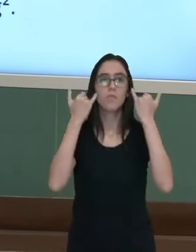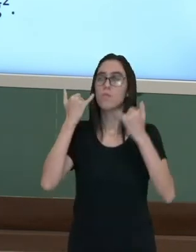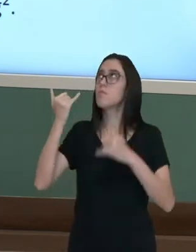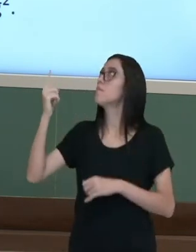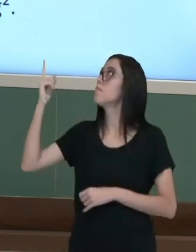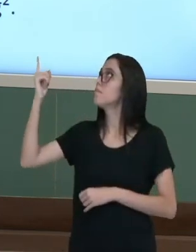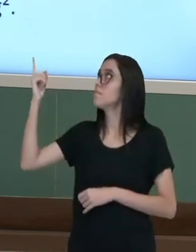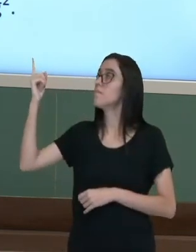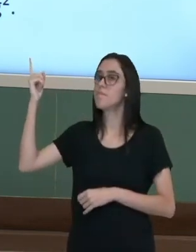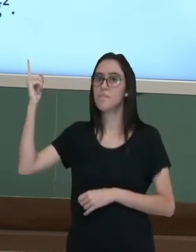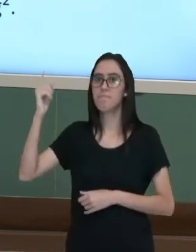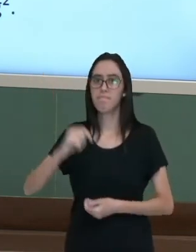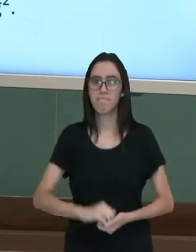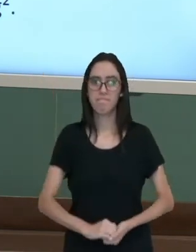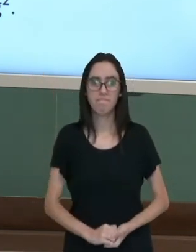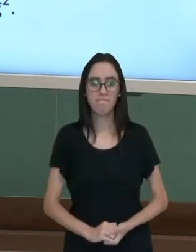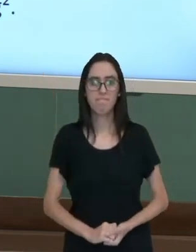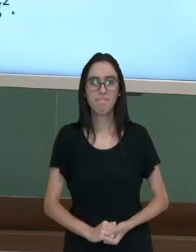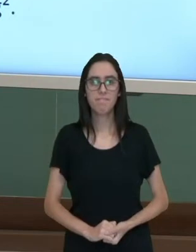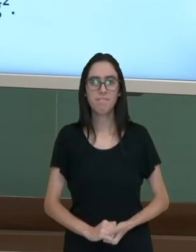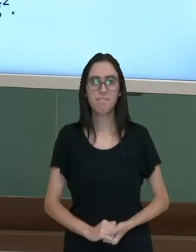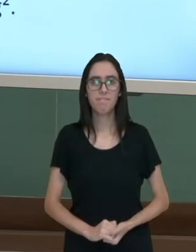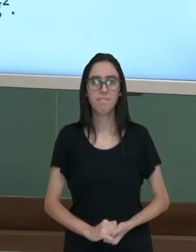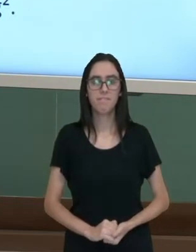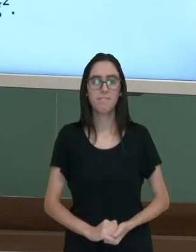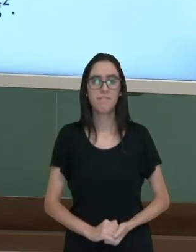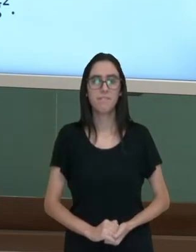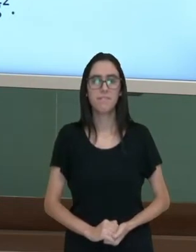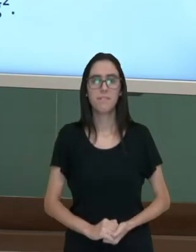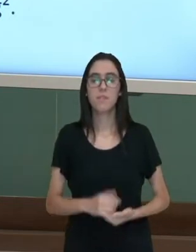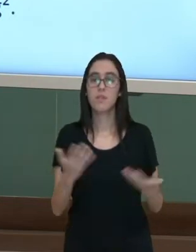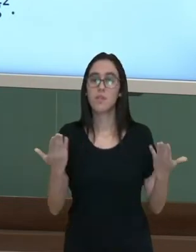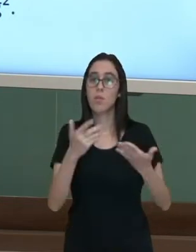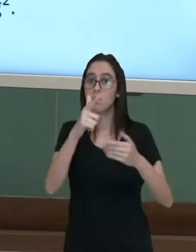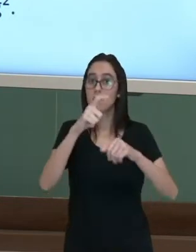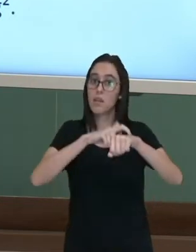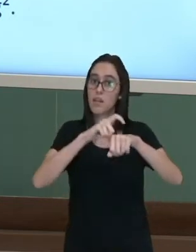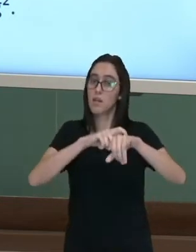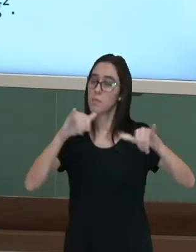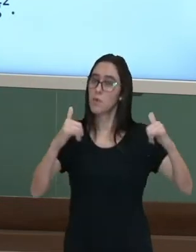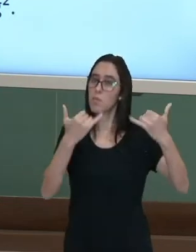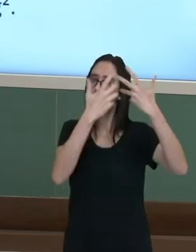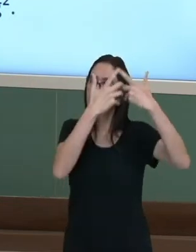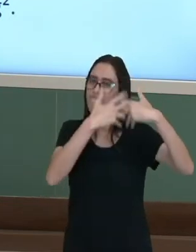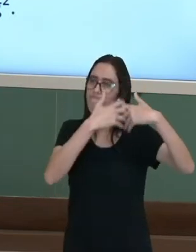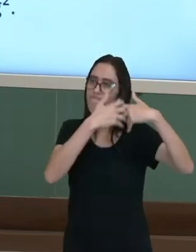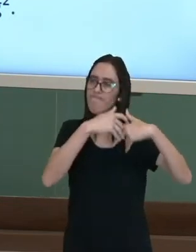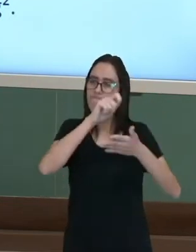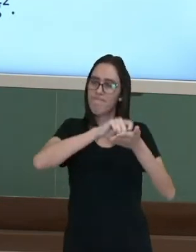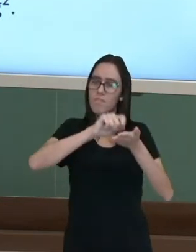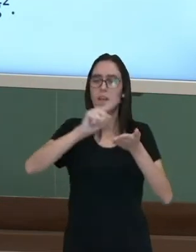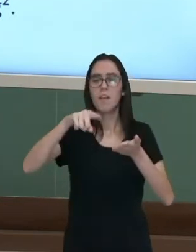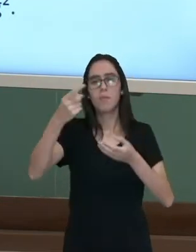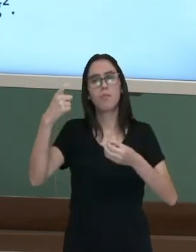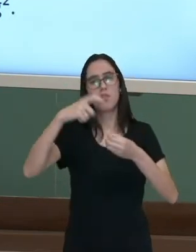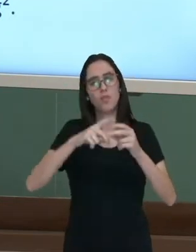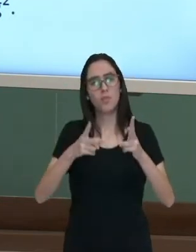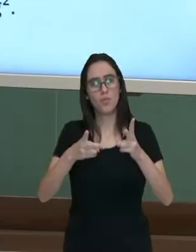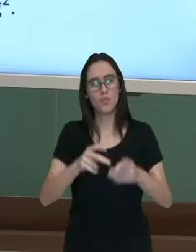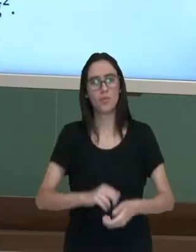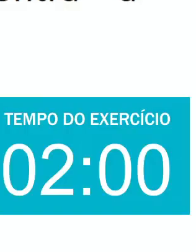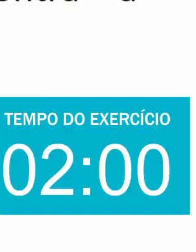11 Newton por metro quadrado vezes quilograma ao quadrado. Eu vou dar um tempinho para vocês poderem fazer isso e daqui a pouco a gente volta para